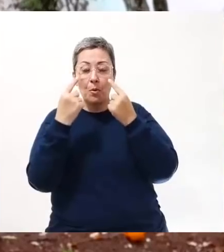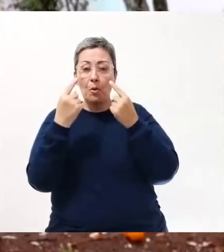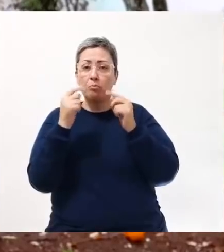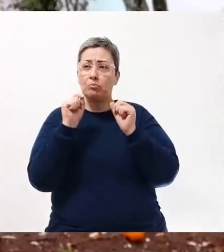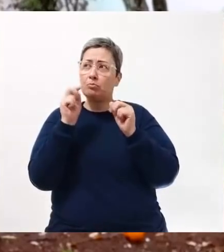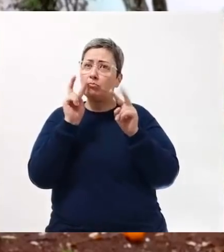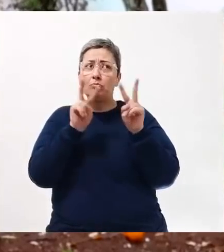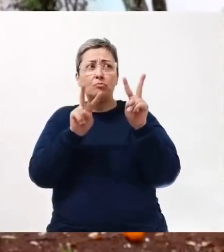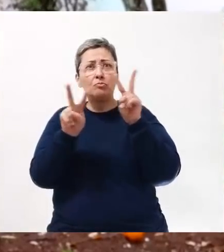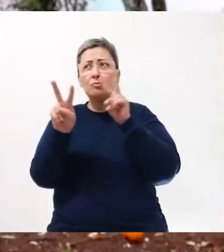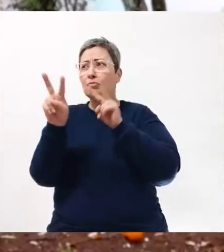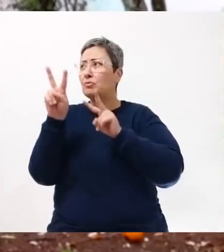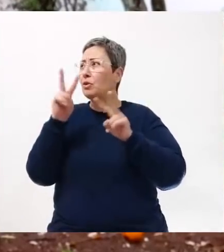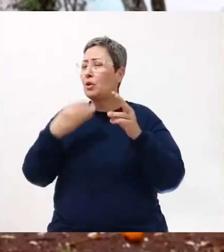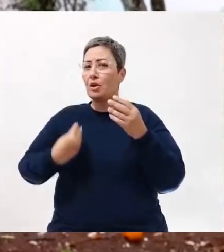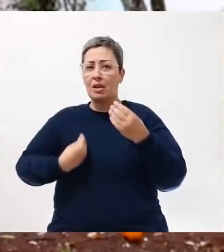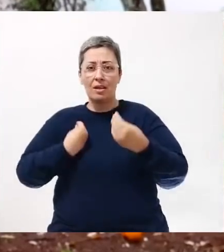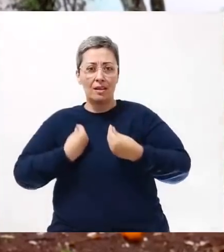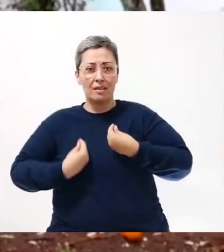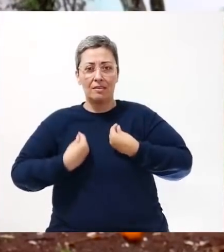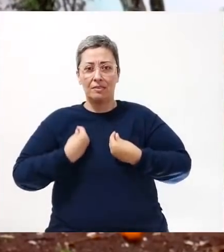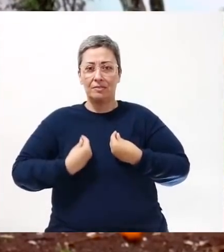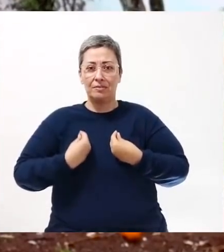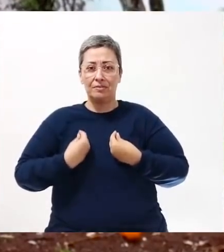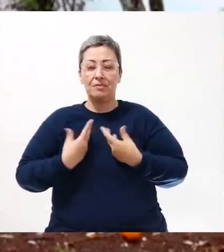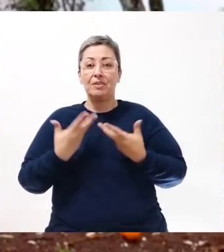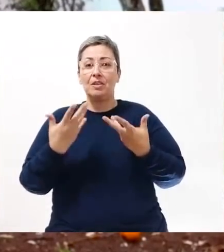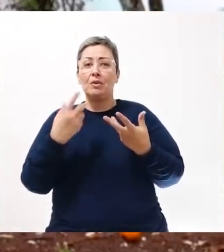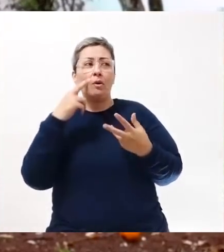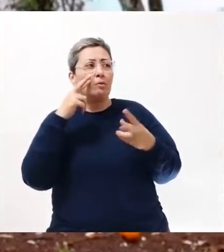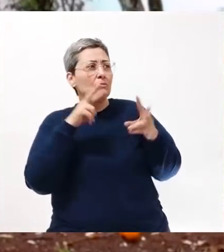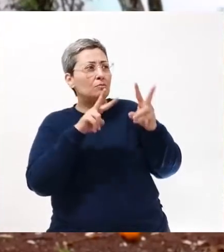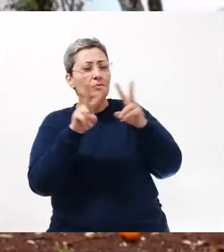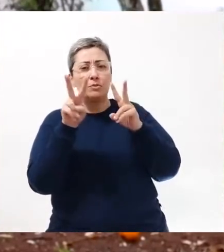Com os olhos, nós olhamos a vida.